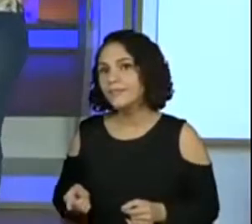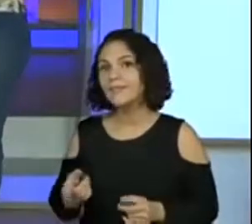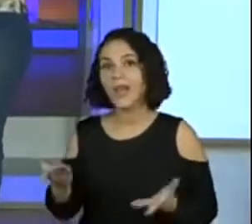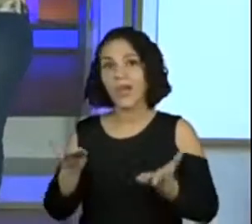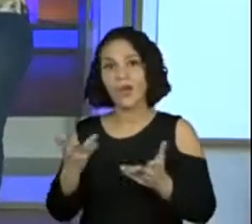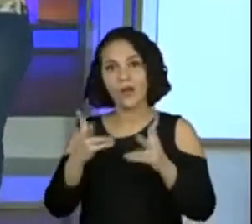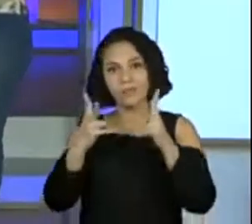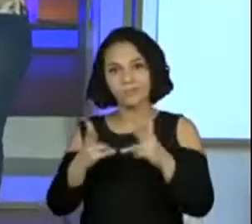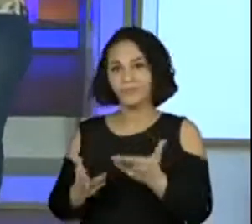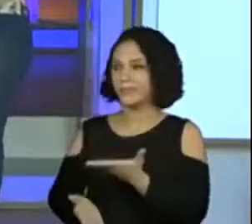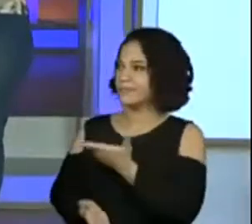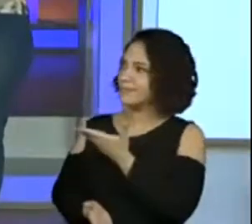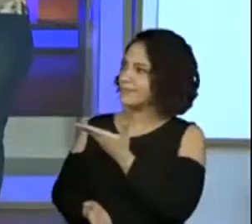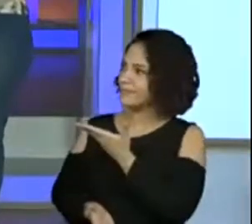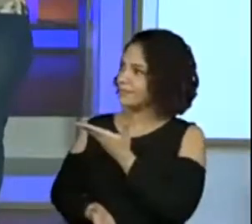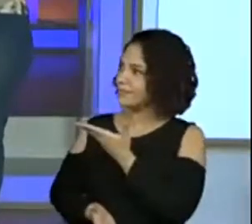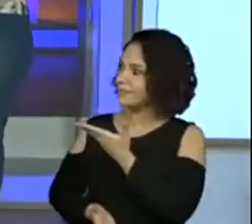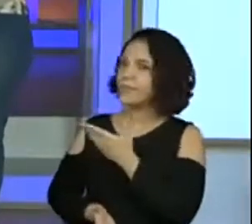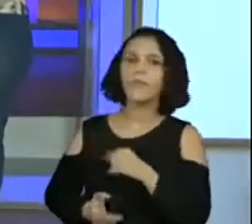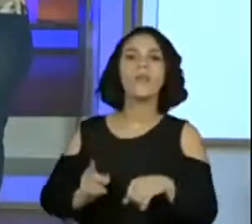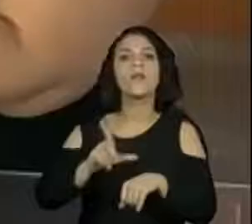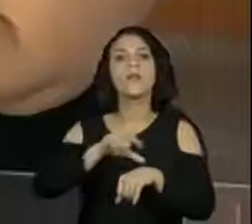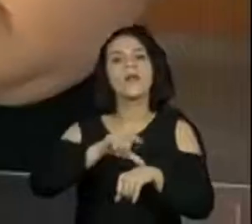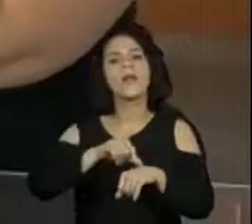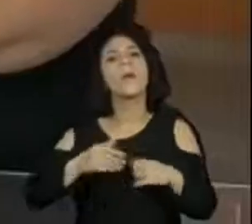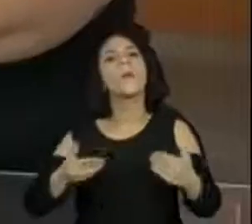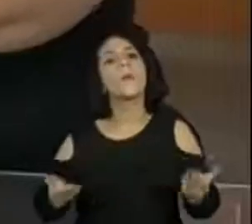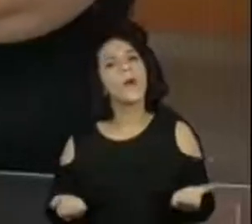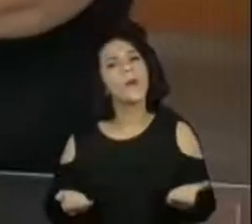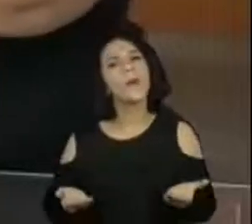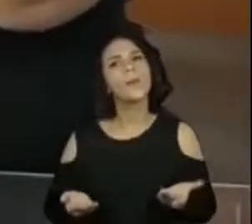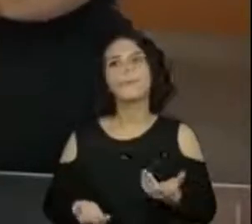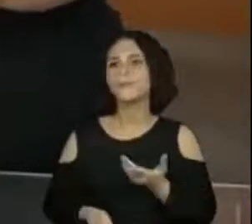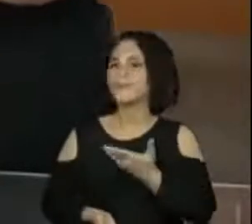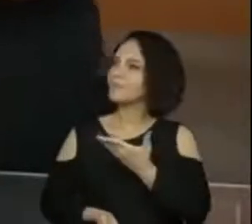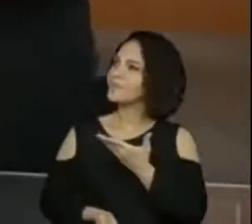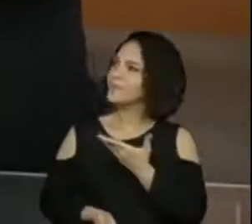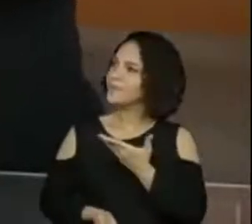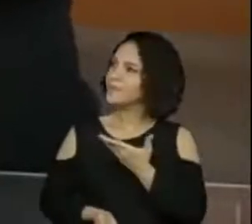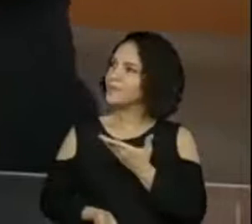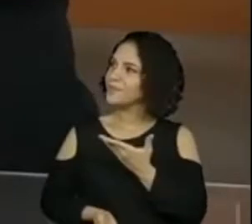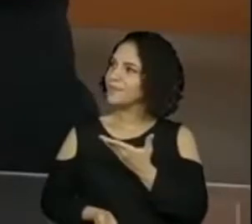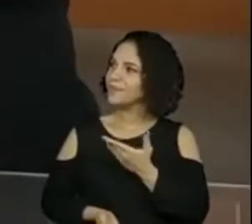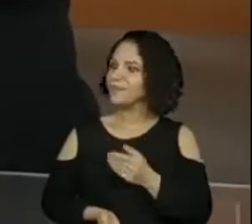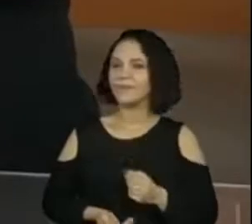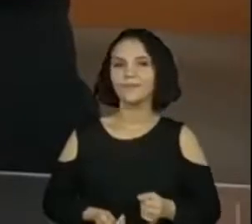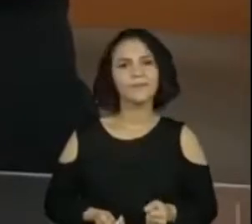marcando quando o ponteiro pequeno está no 4 e o ponteiro grande está no 12?